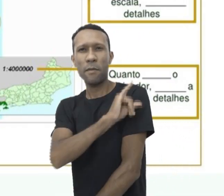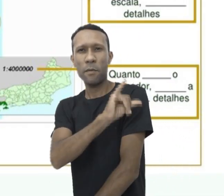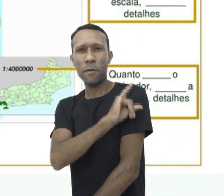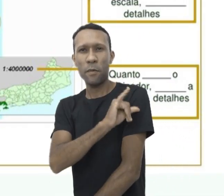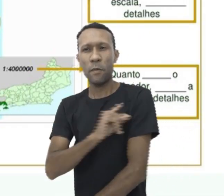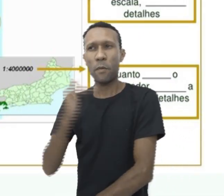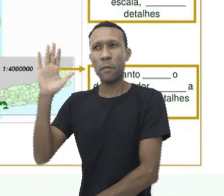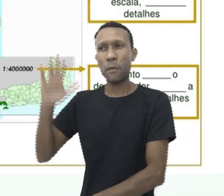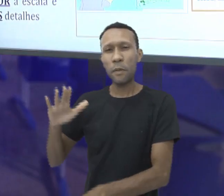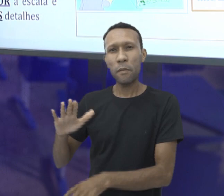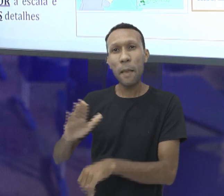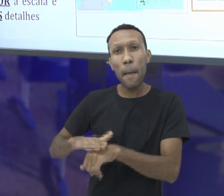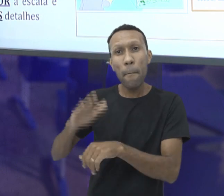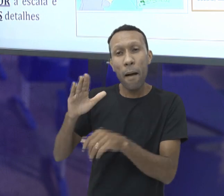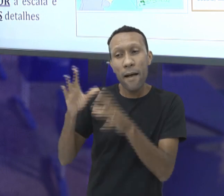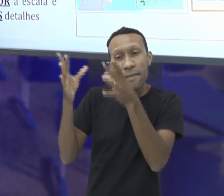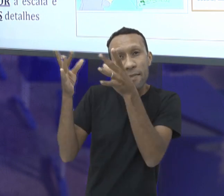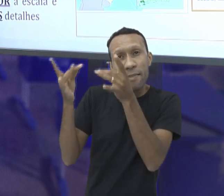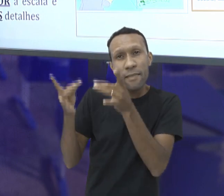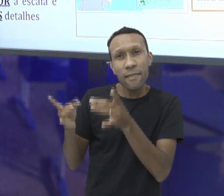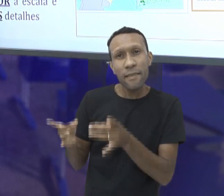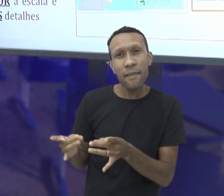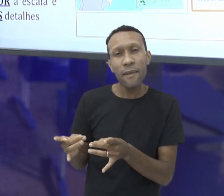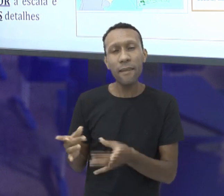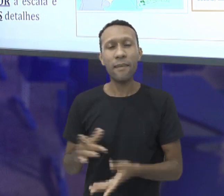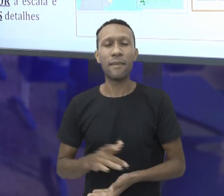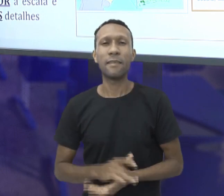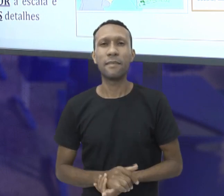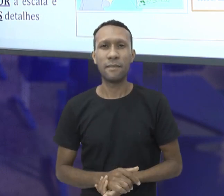mostrando mais detalhes.